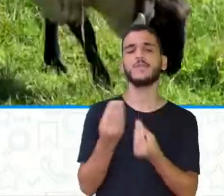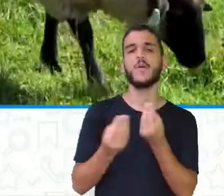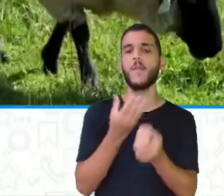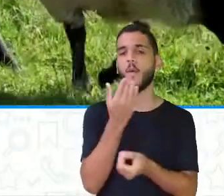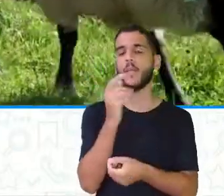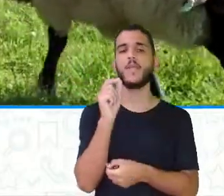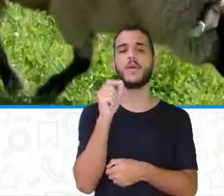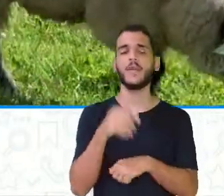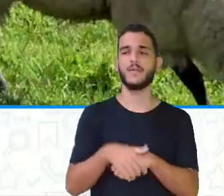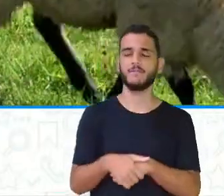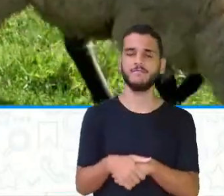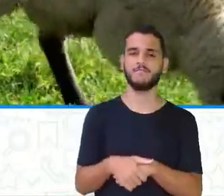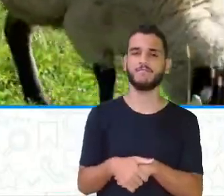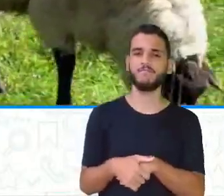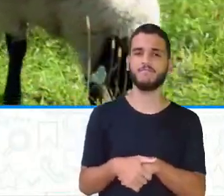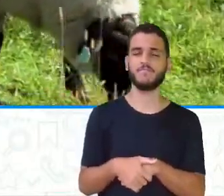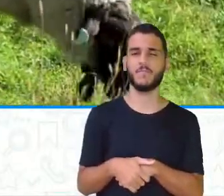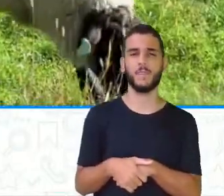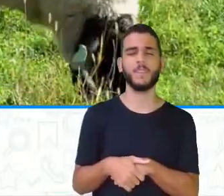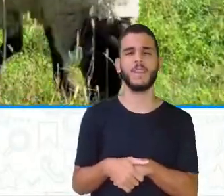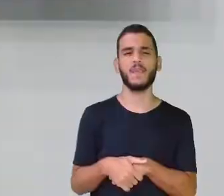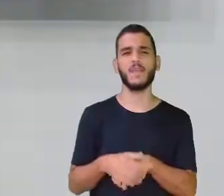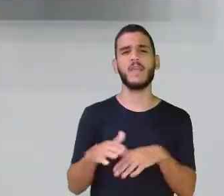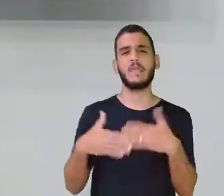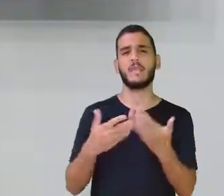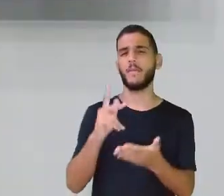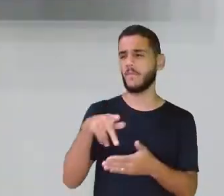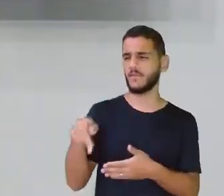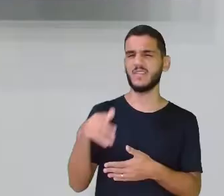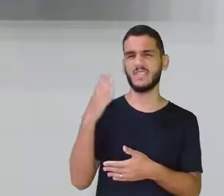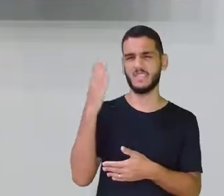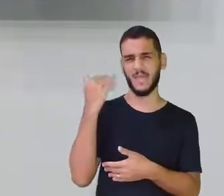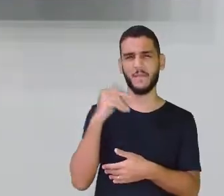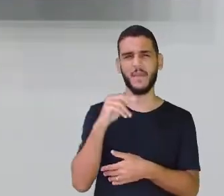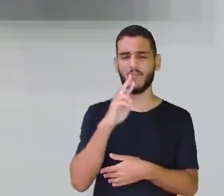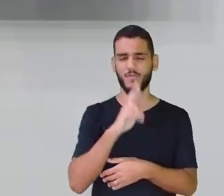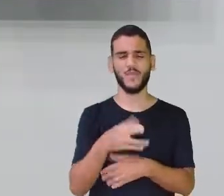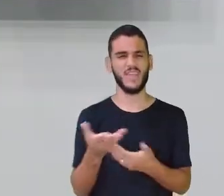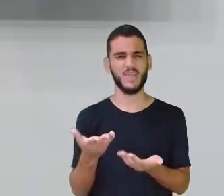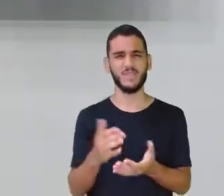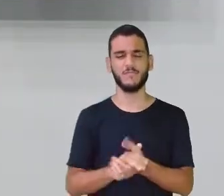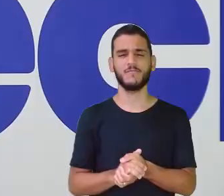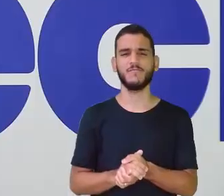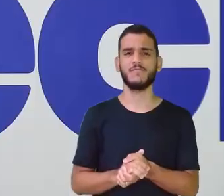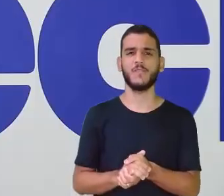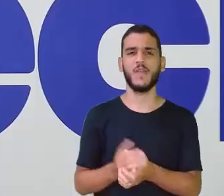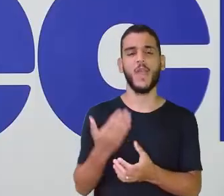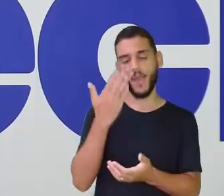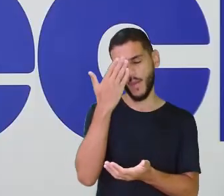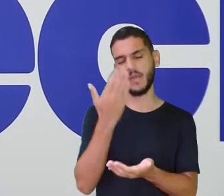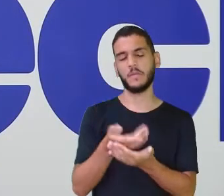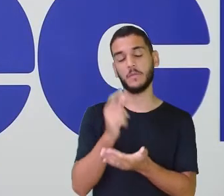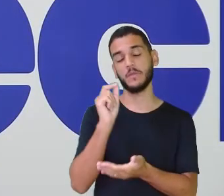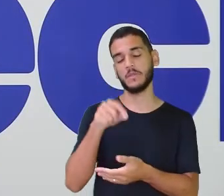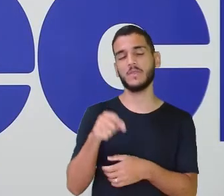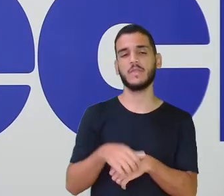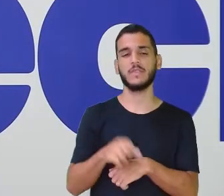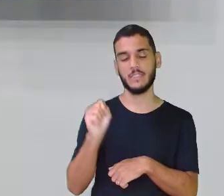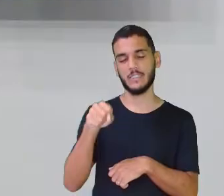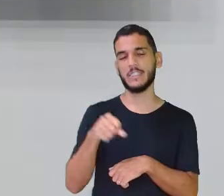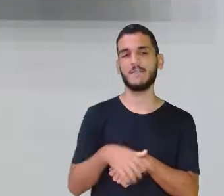alimentando? Será, professora Mauriceia, que eles vão conseguir me dizer do que elas estão se alimentando aí? Eu acredito que sim. Vamos Fica fácil, aguardar.